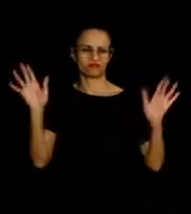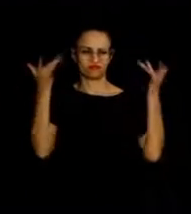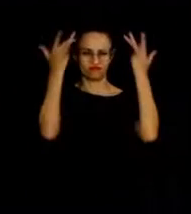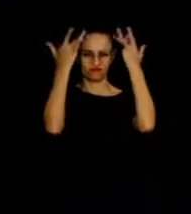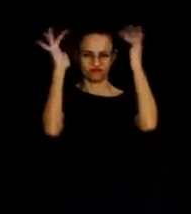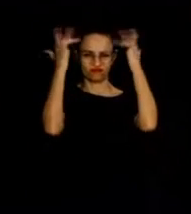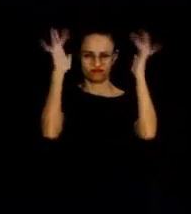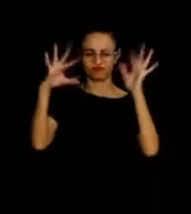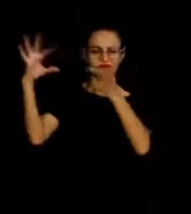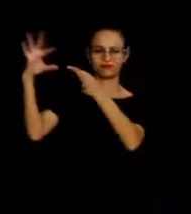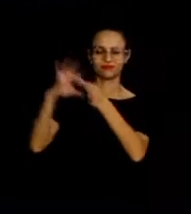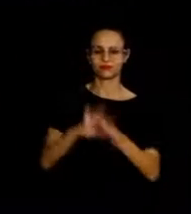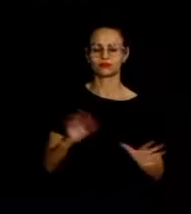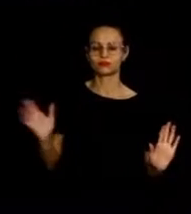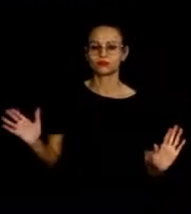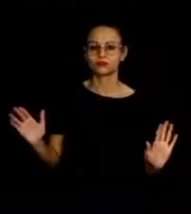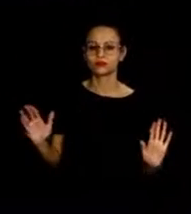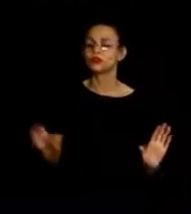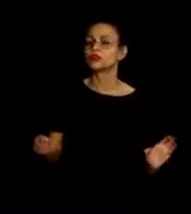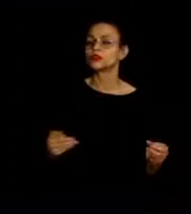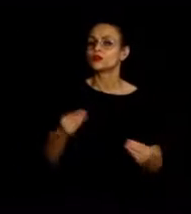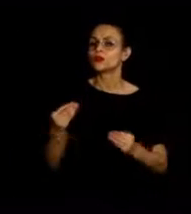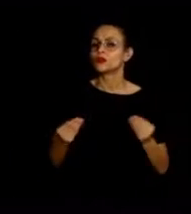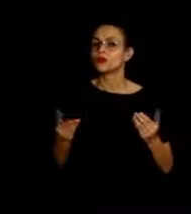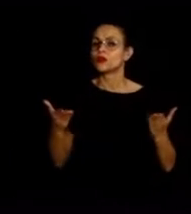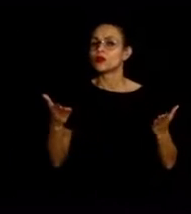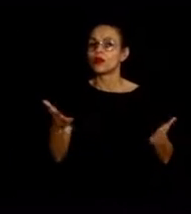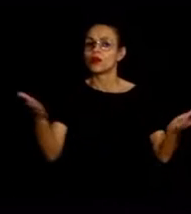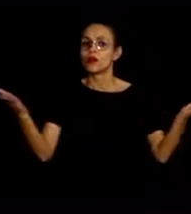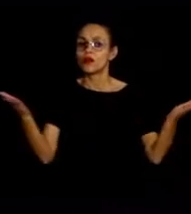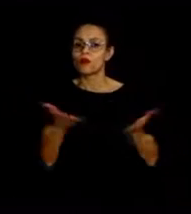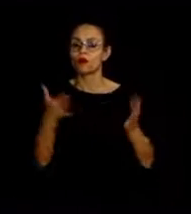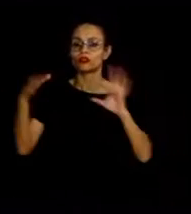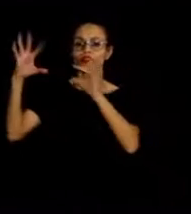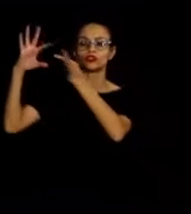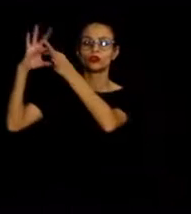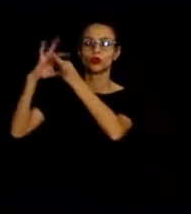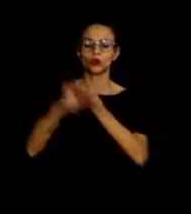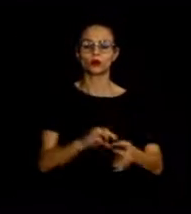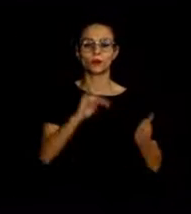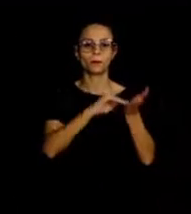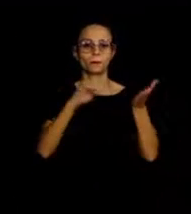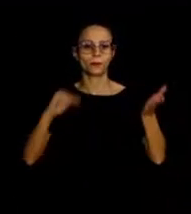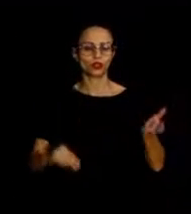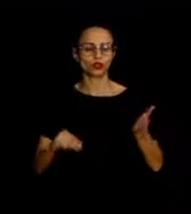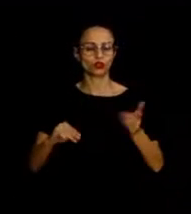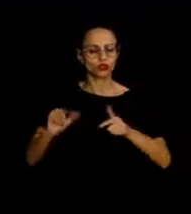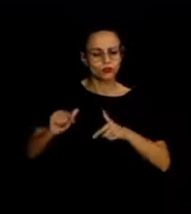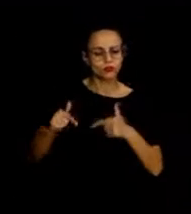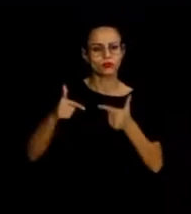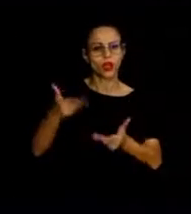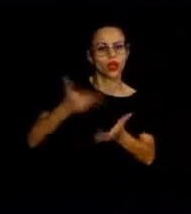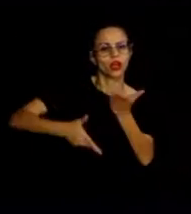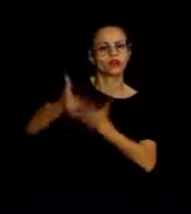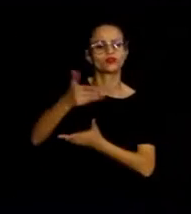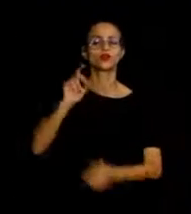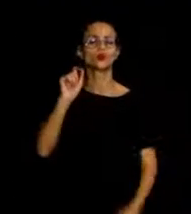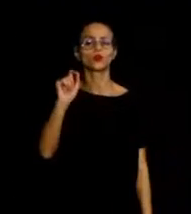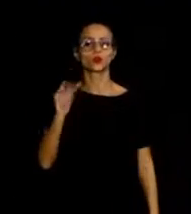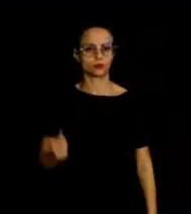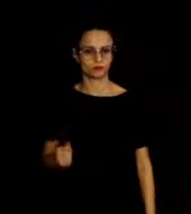criar aqui um contexto como seria isso hoje num contexto de metodologia ativa